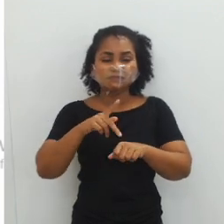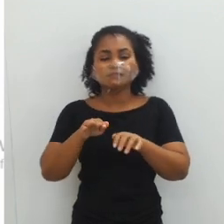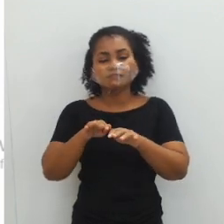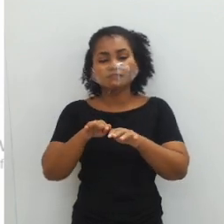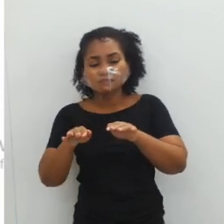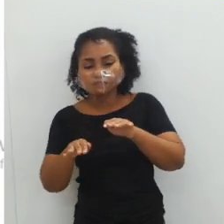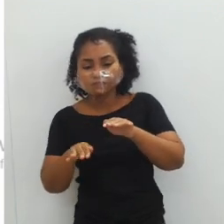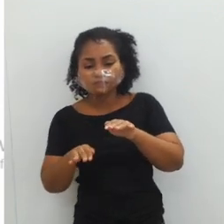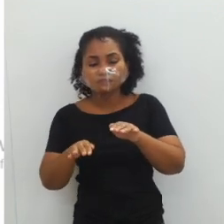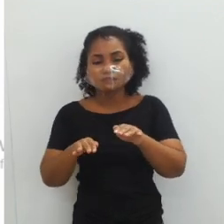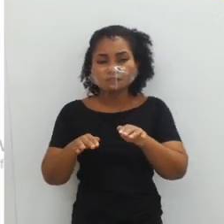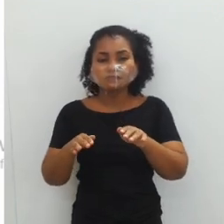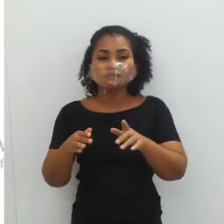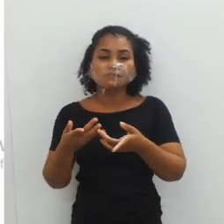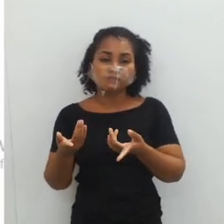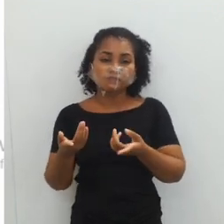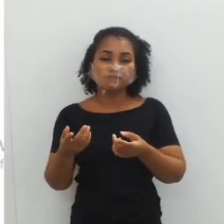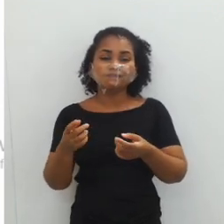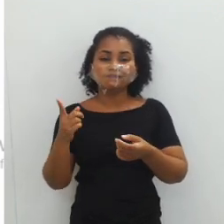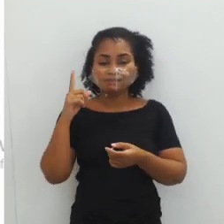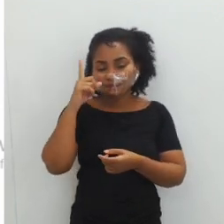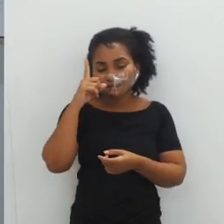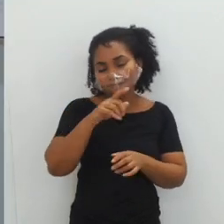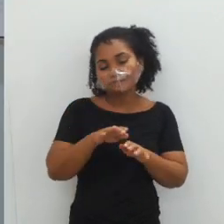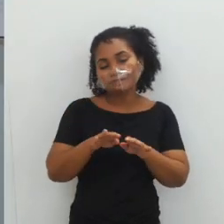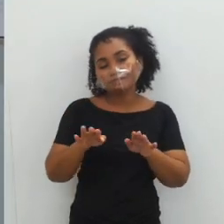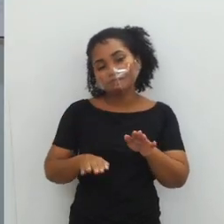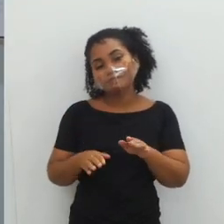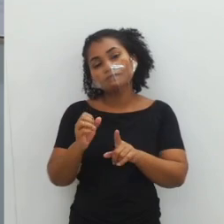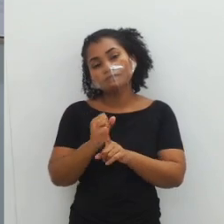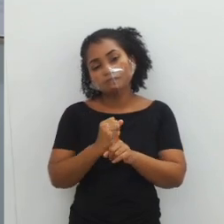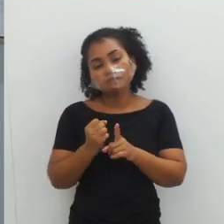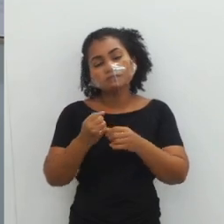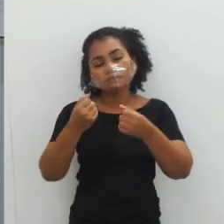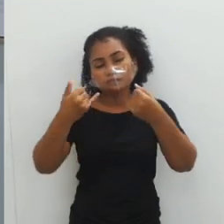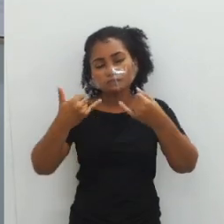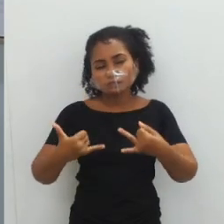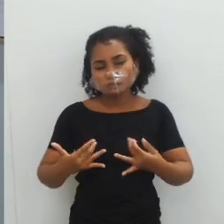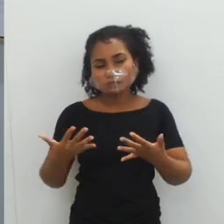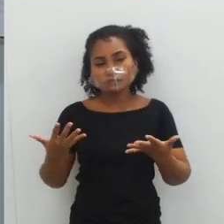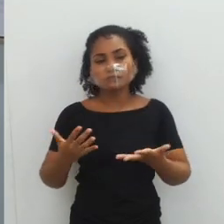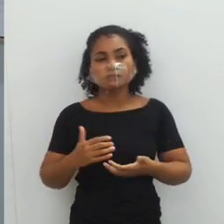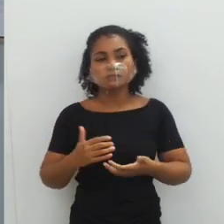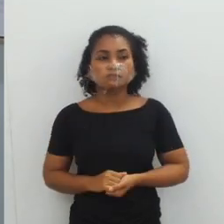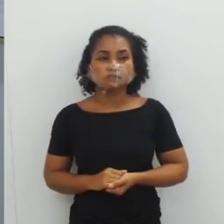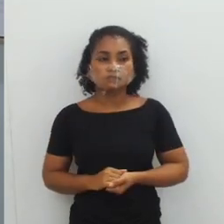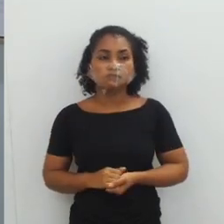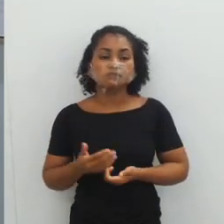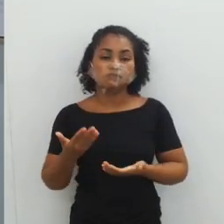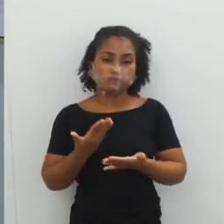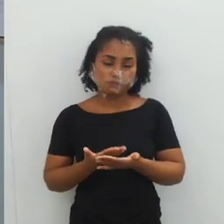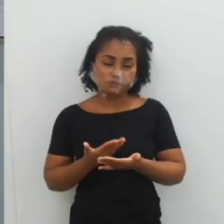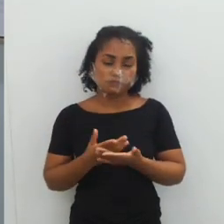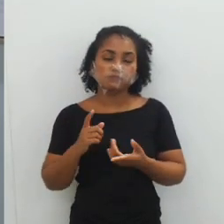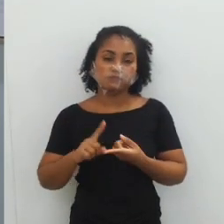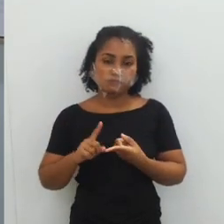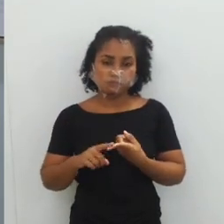as maiores contradições sociais. A gente vai falar um pouco mais disso nessa aula